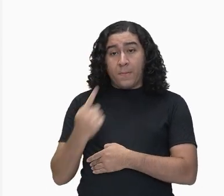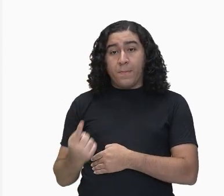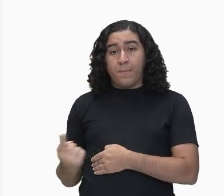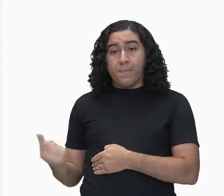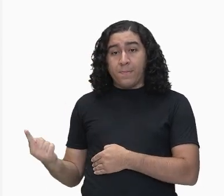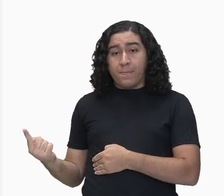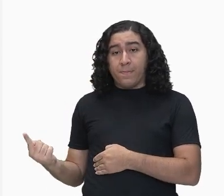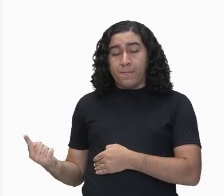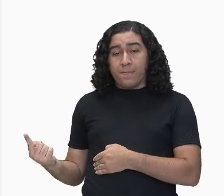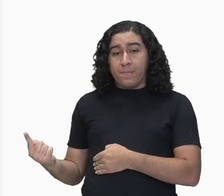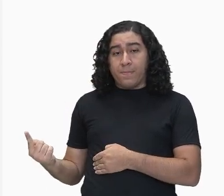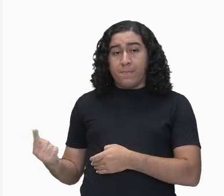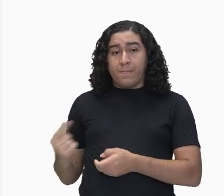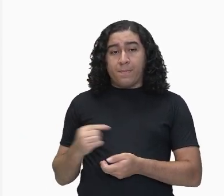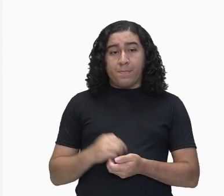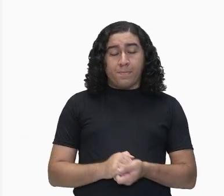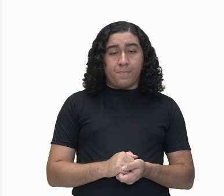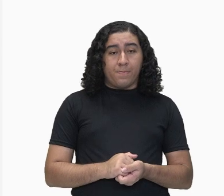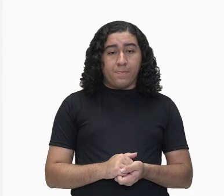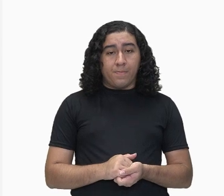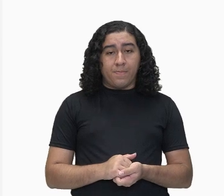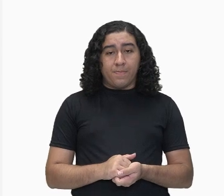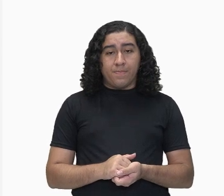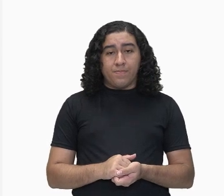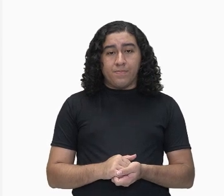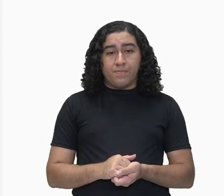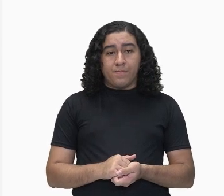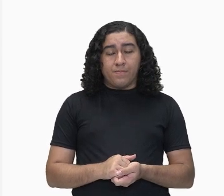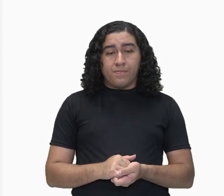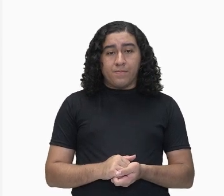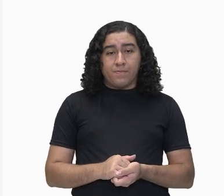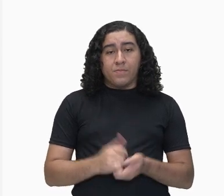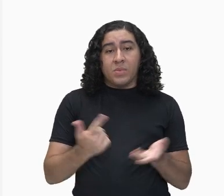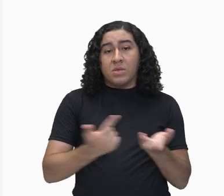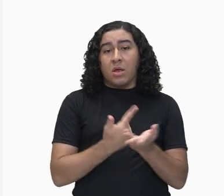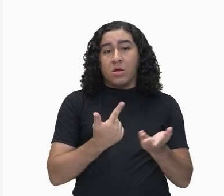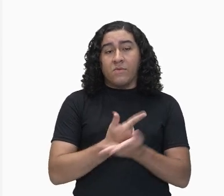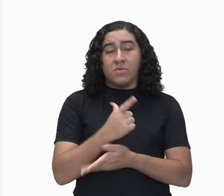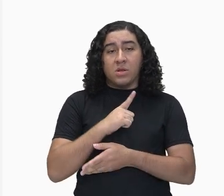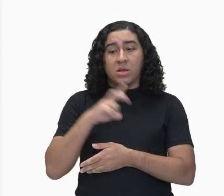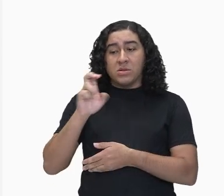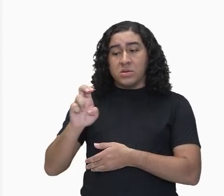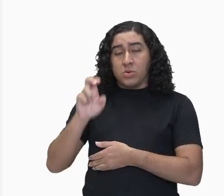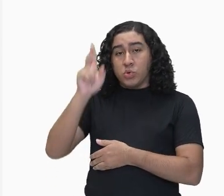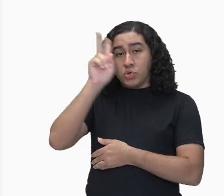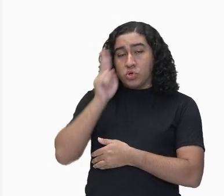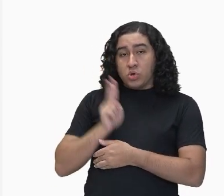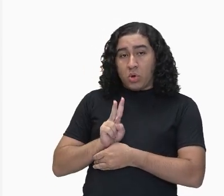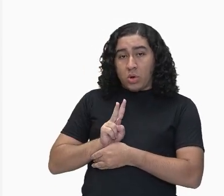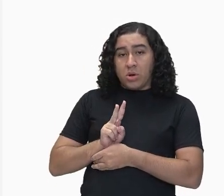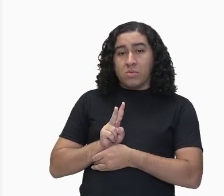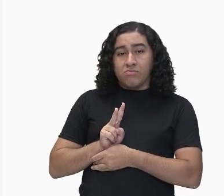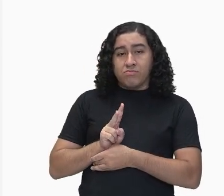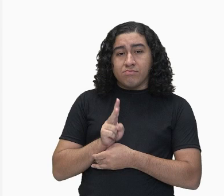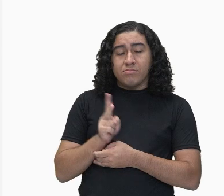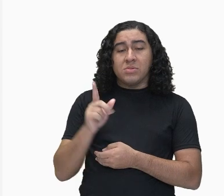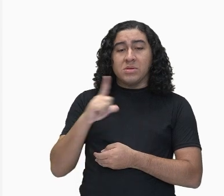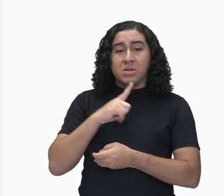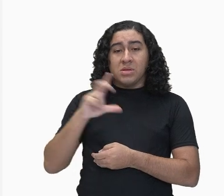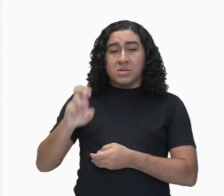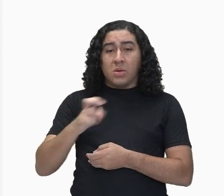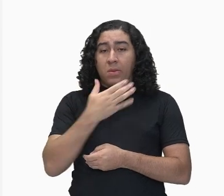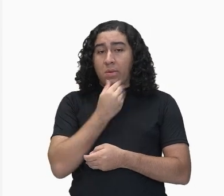né? É uma obra composta por 5 histórias paralelas sobre 5 homens